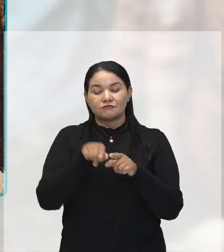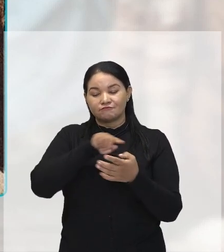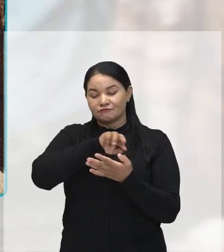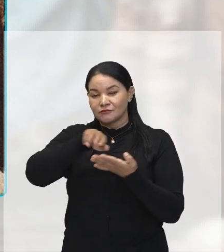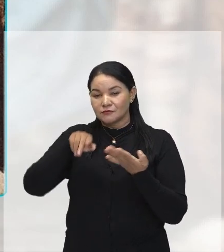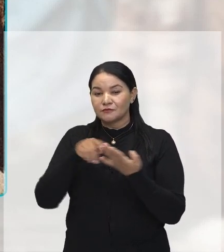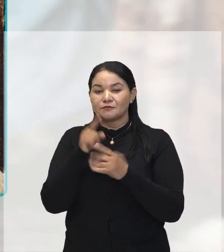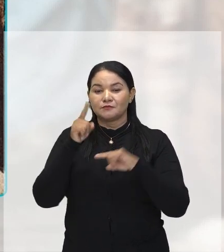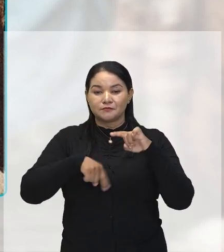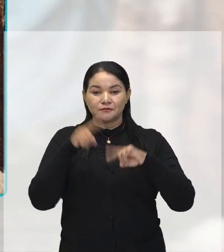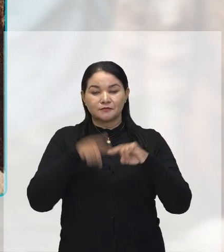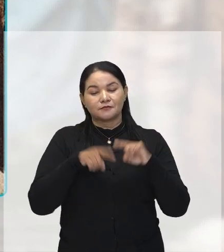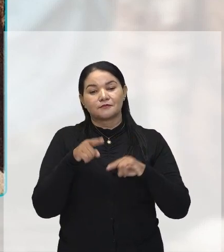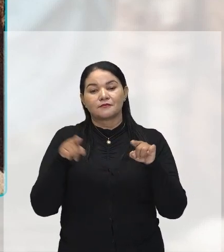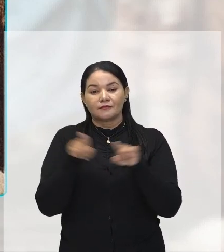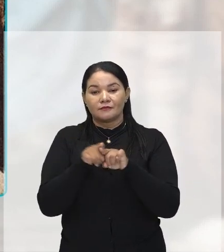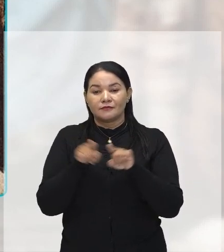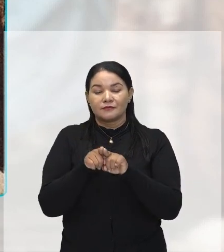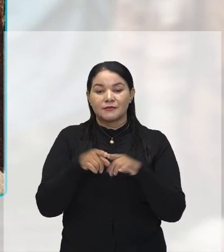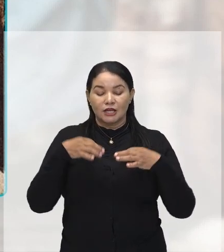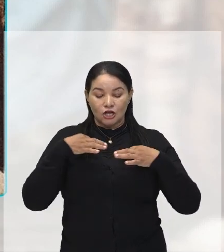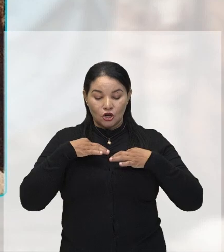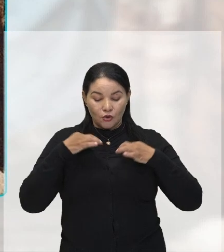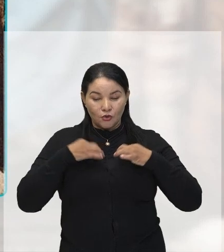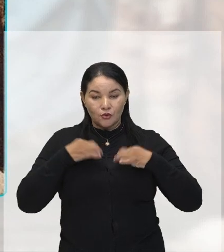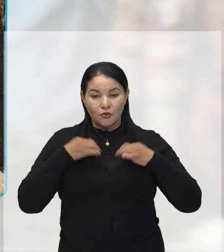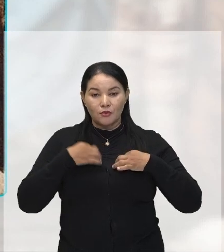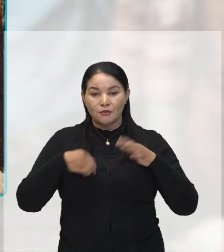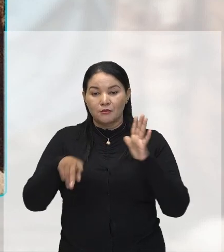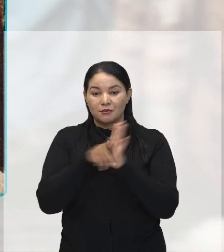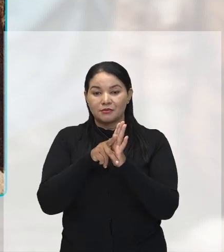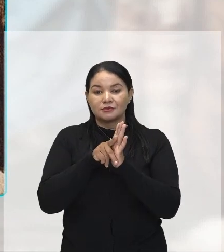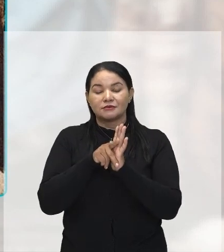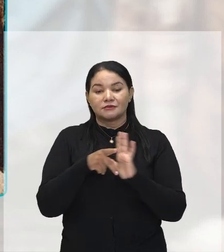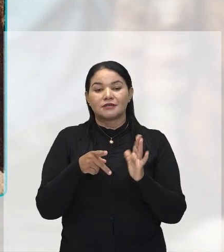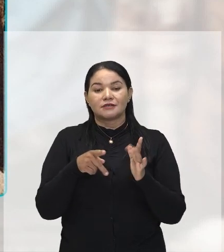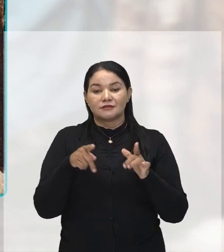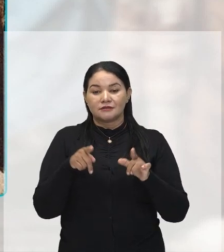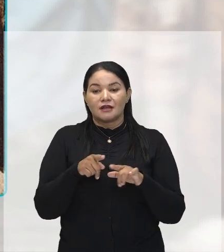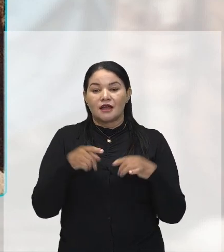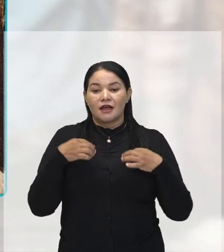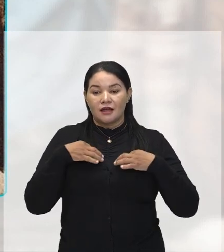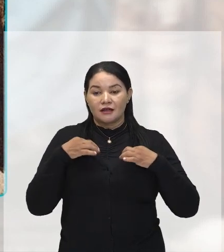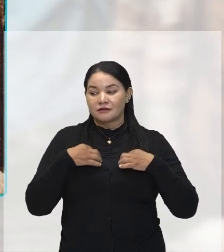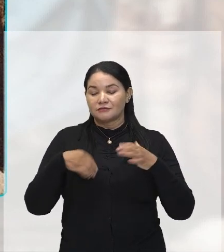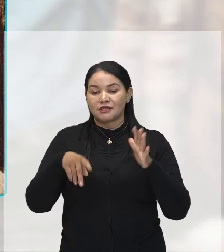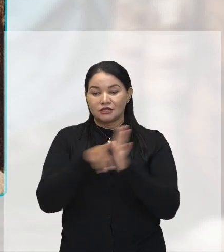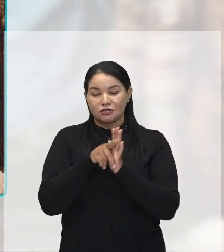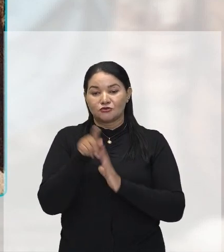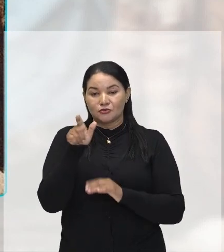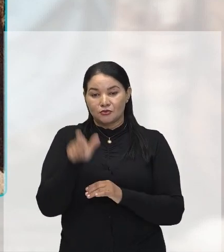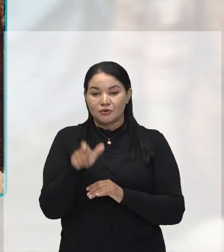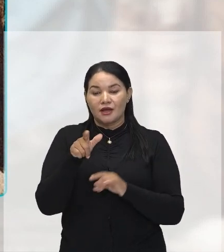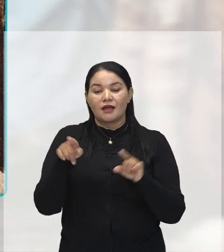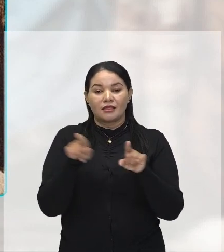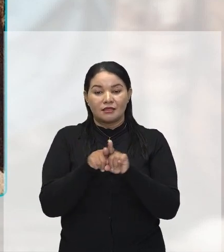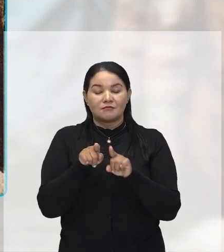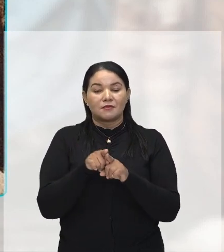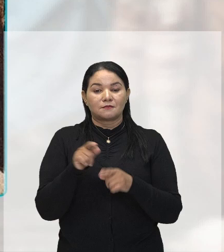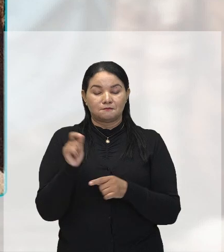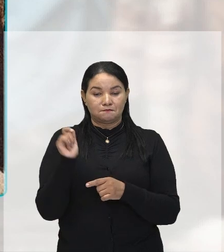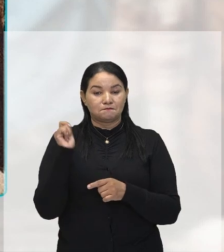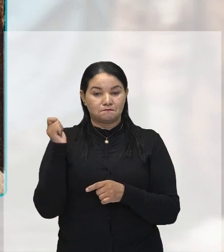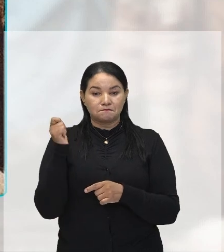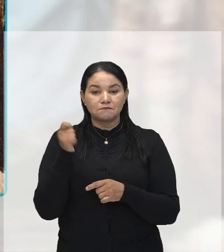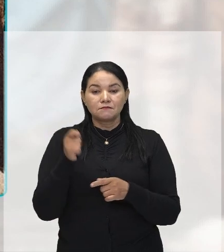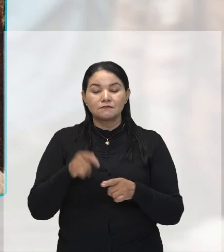machixe. Todos vestem roupas típicas gaúchas, como vocês podem ver na imagem, e os